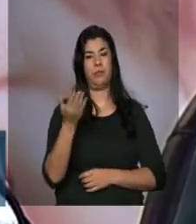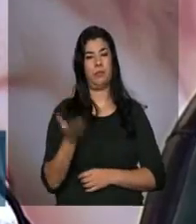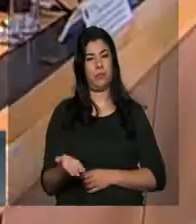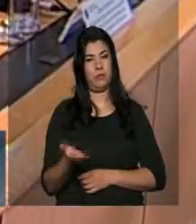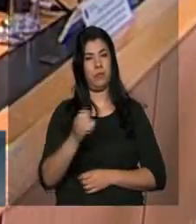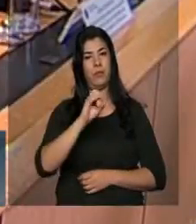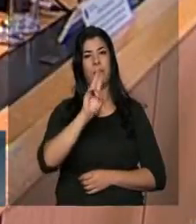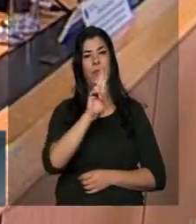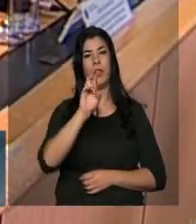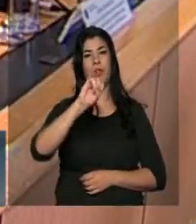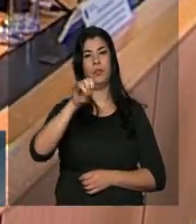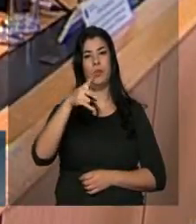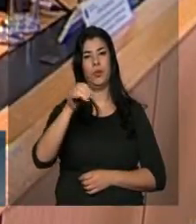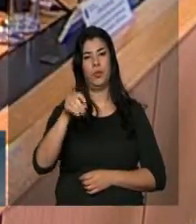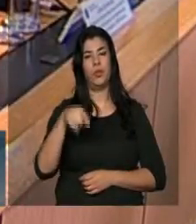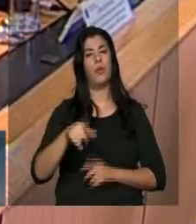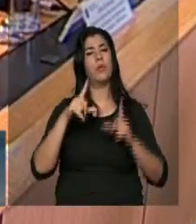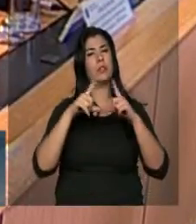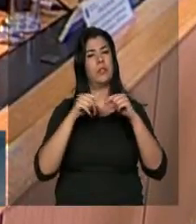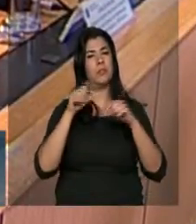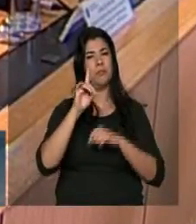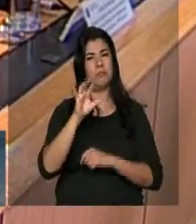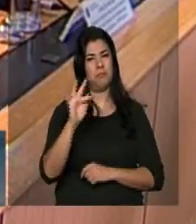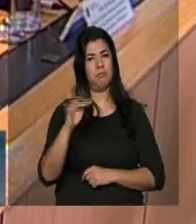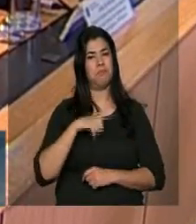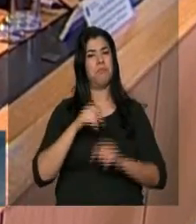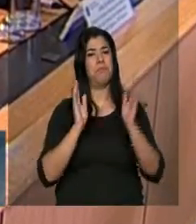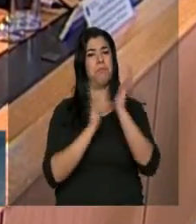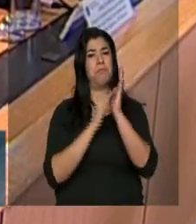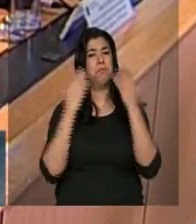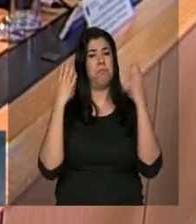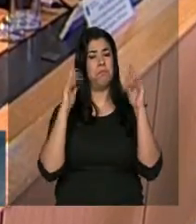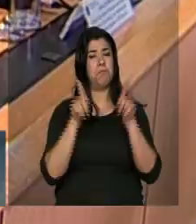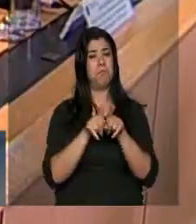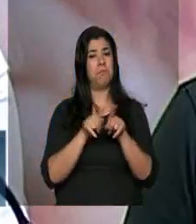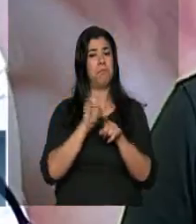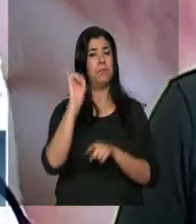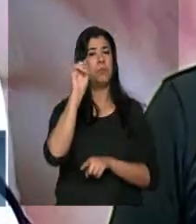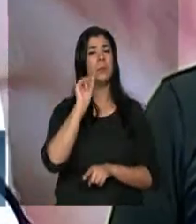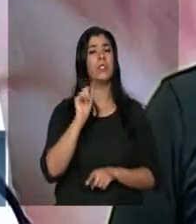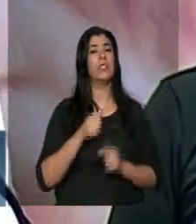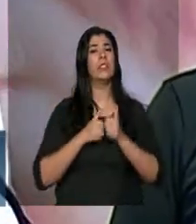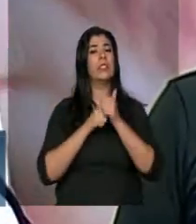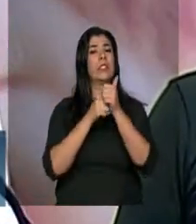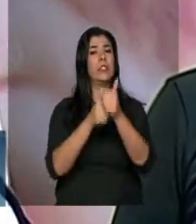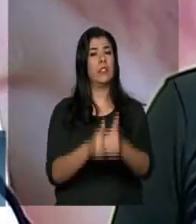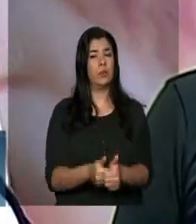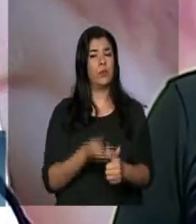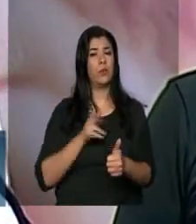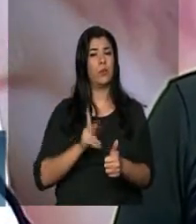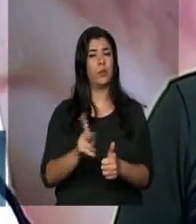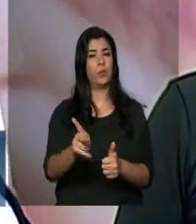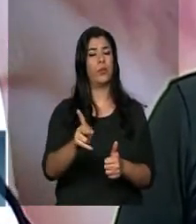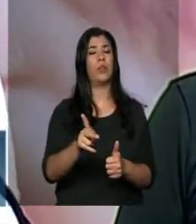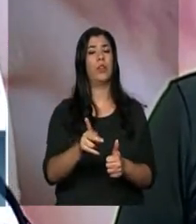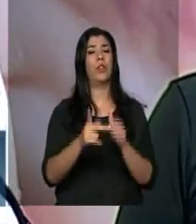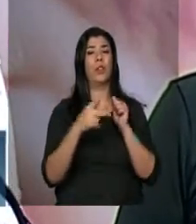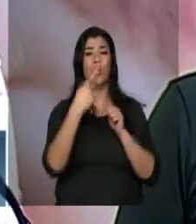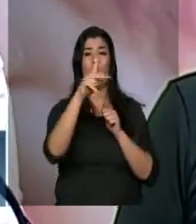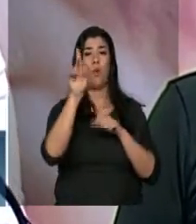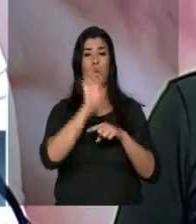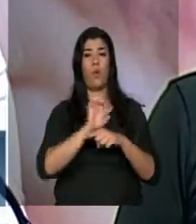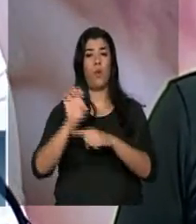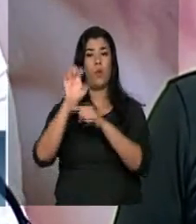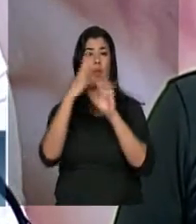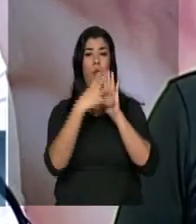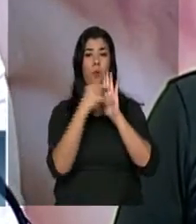Batista. Né? O DF está de parabéns, sim, é muito importante. Né? É um exemplo para os outros estados brasileiros, né?